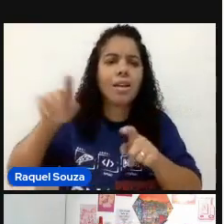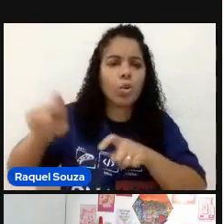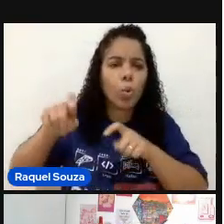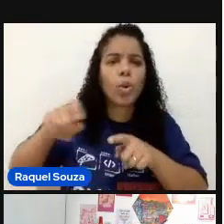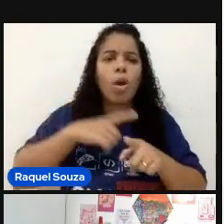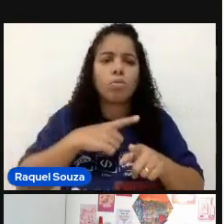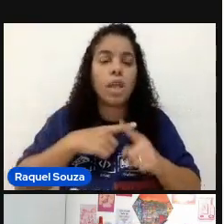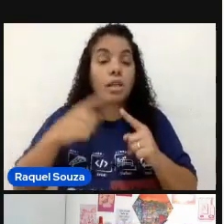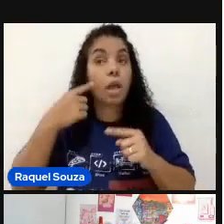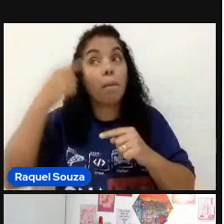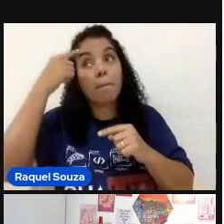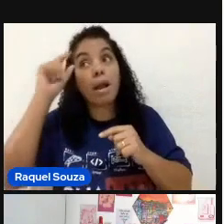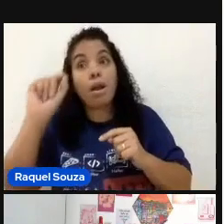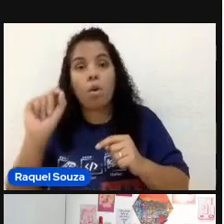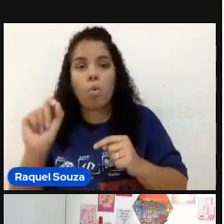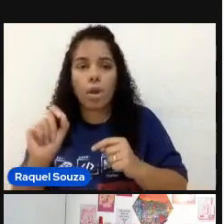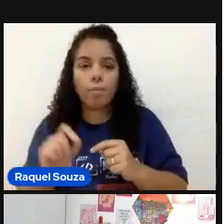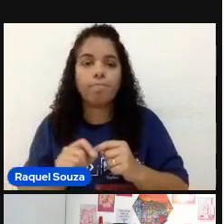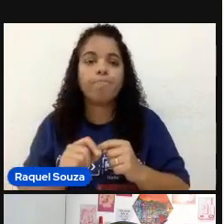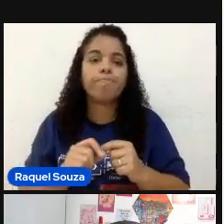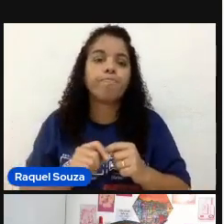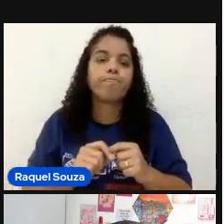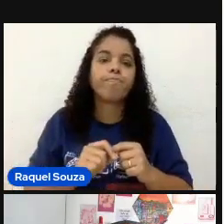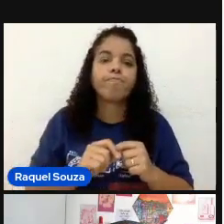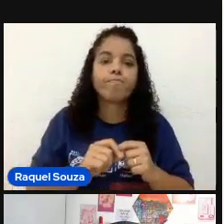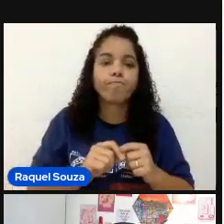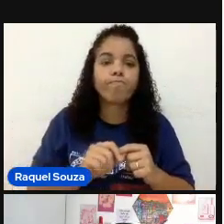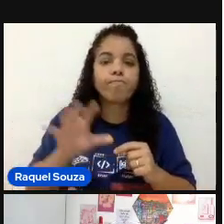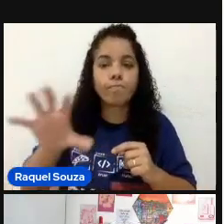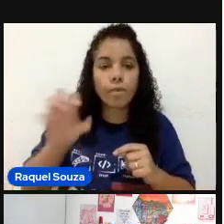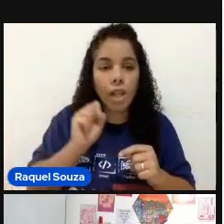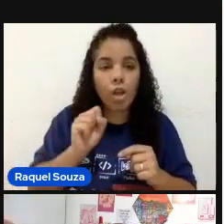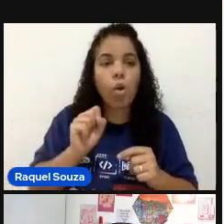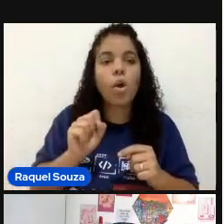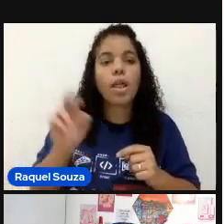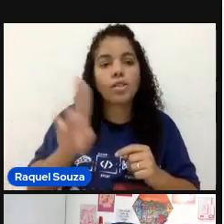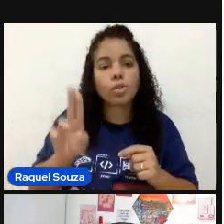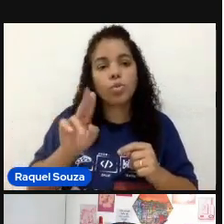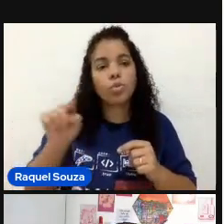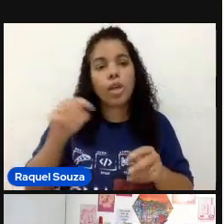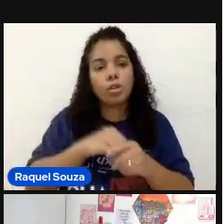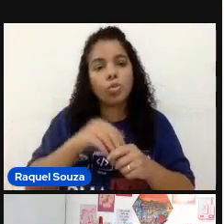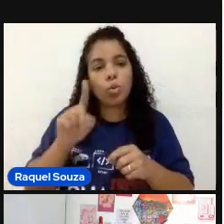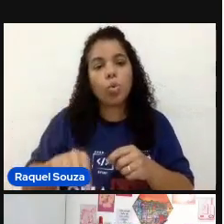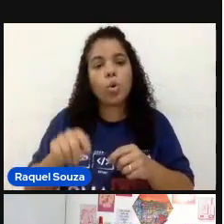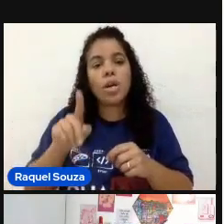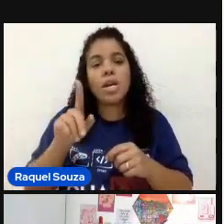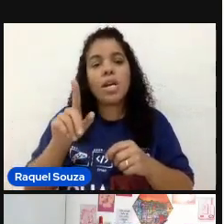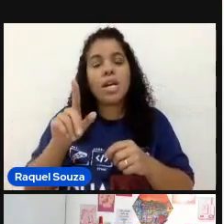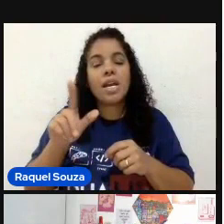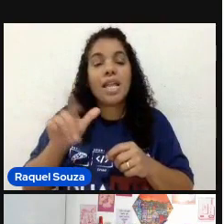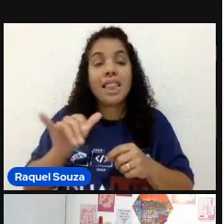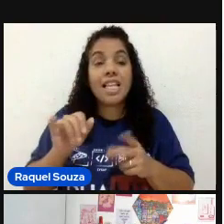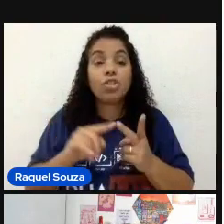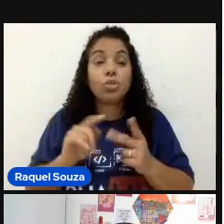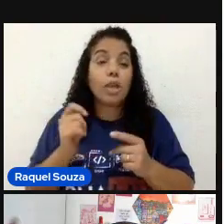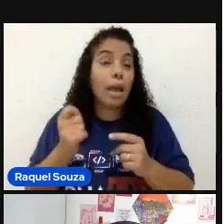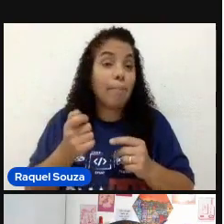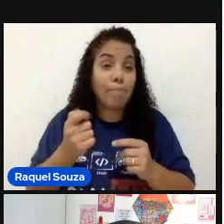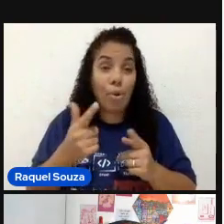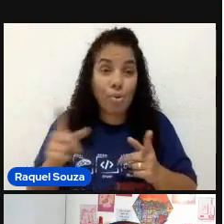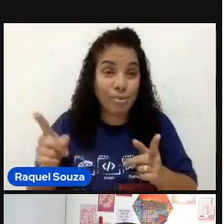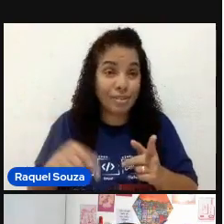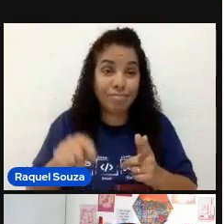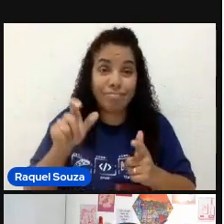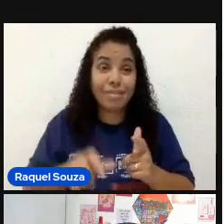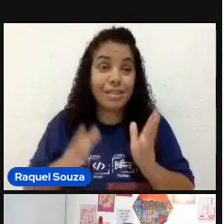tem que pensar que a coleta usual de lixo já é escassa. Então, esse morador que